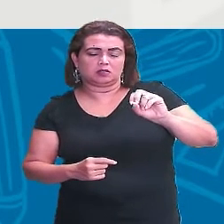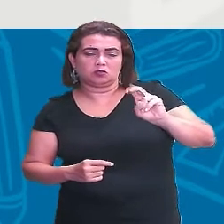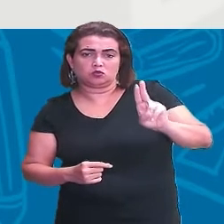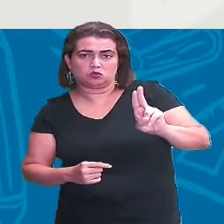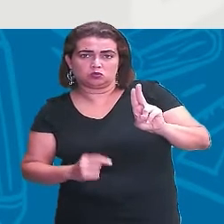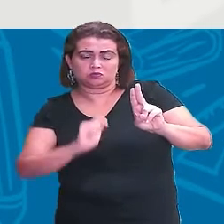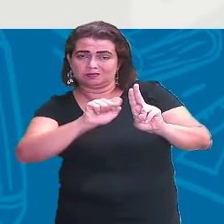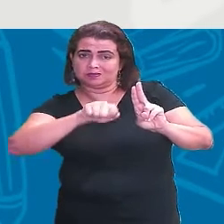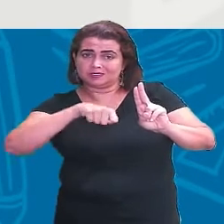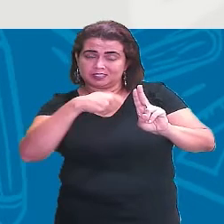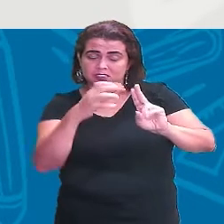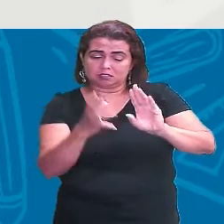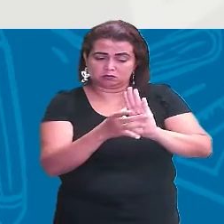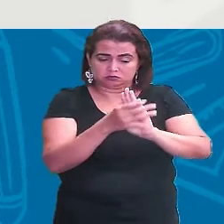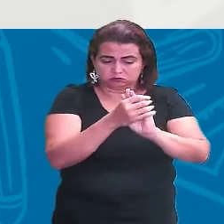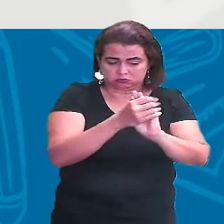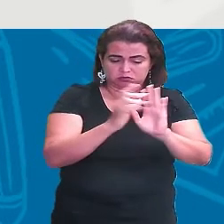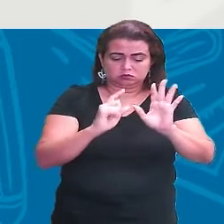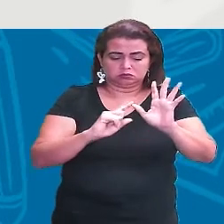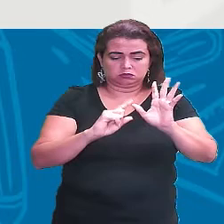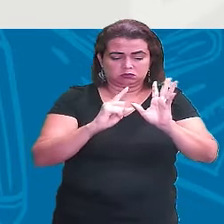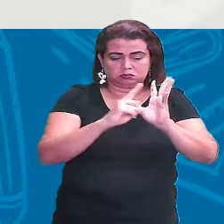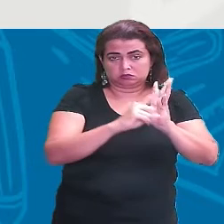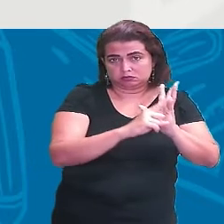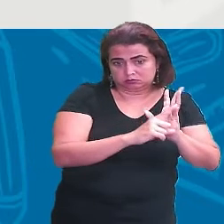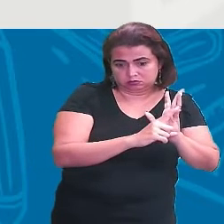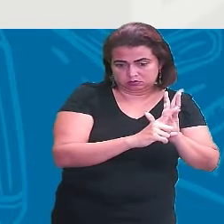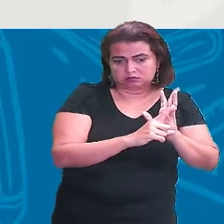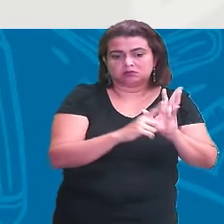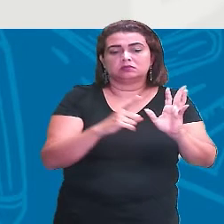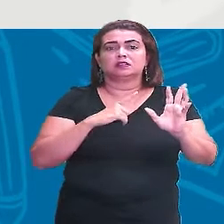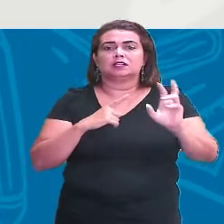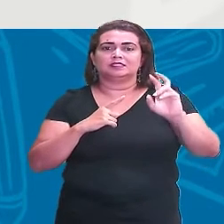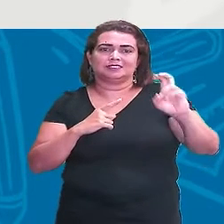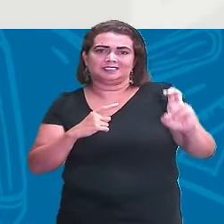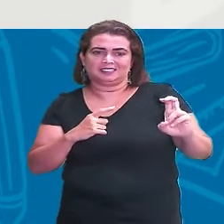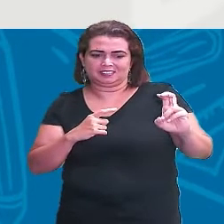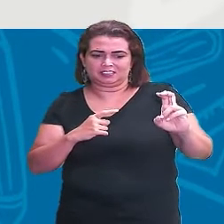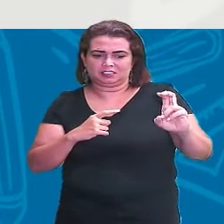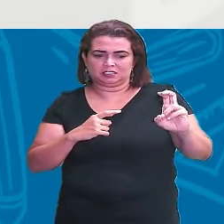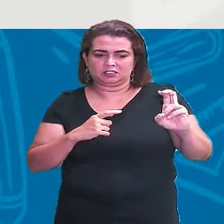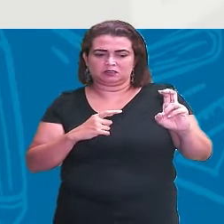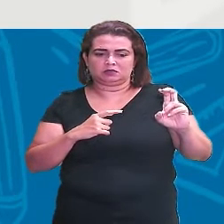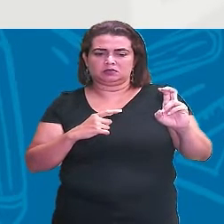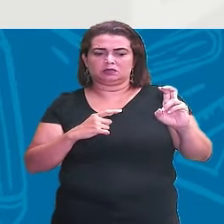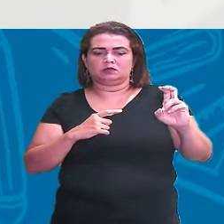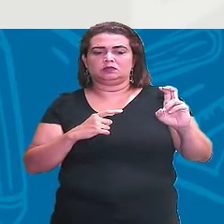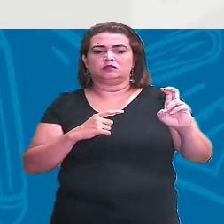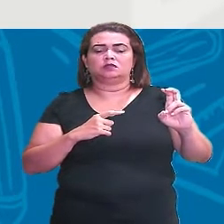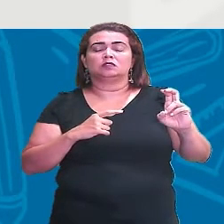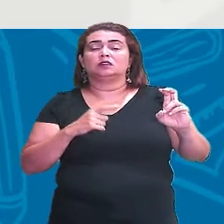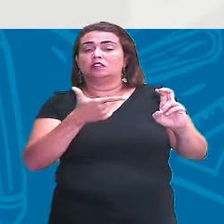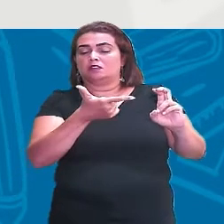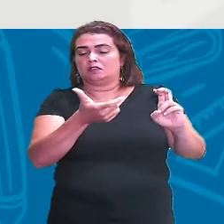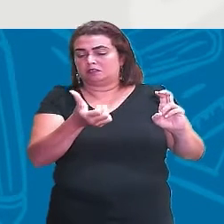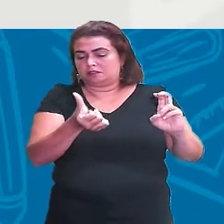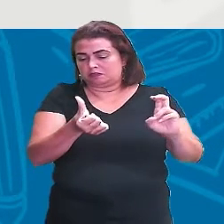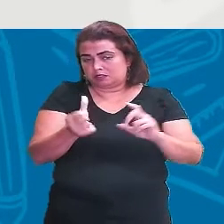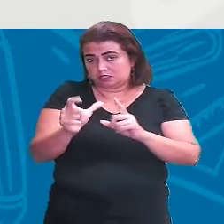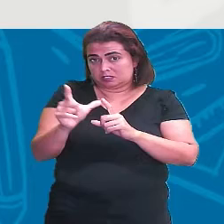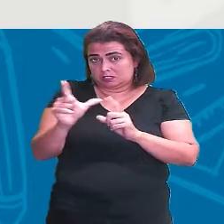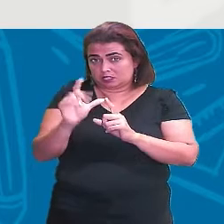O, U. As 5 vogais, tá? Então, a gente tem, de todas as 26 letras